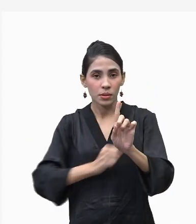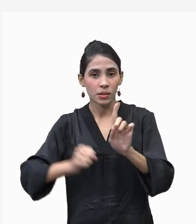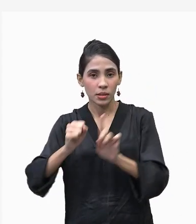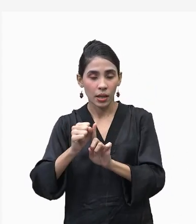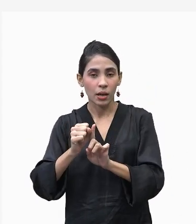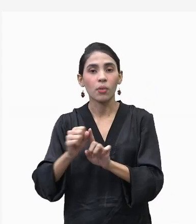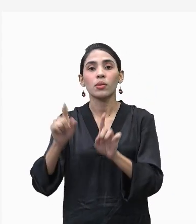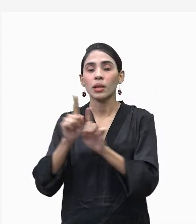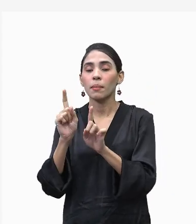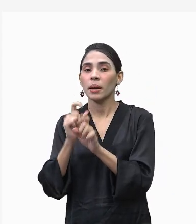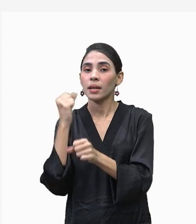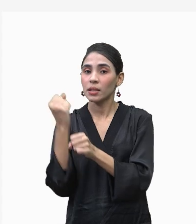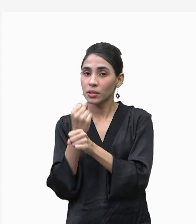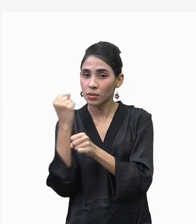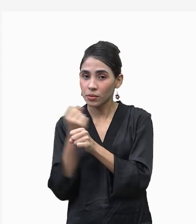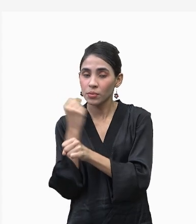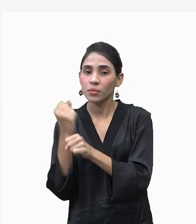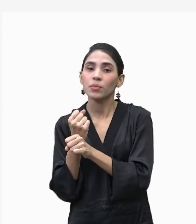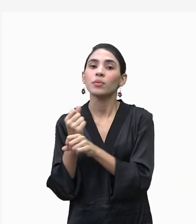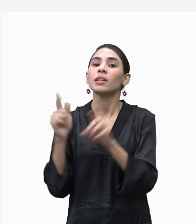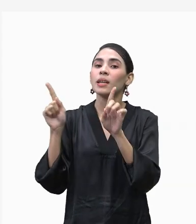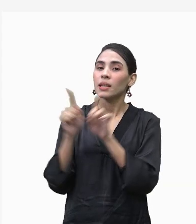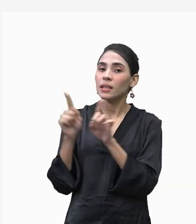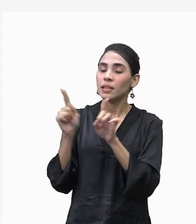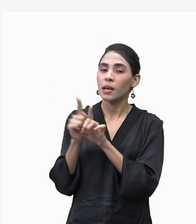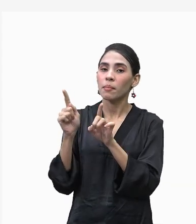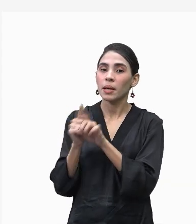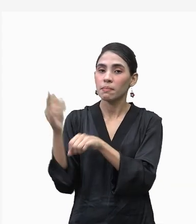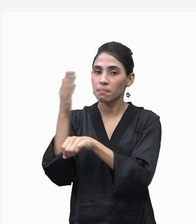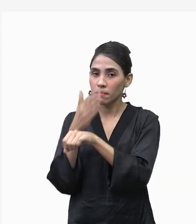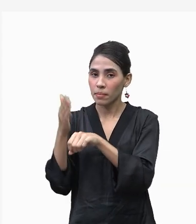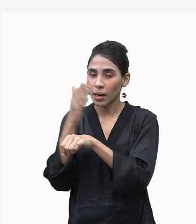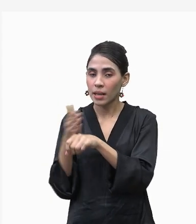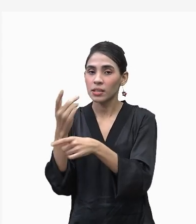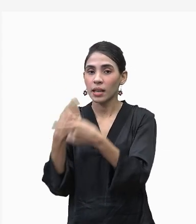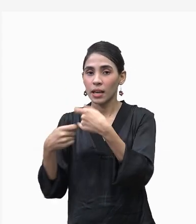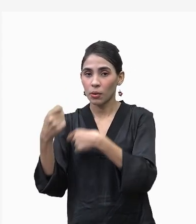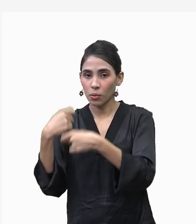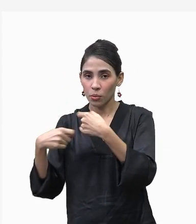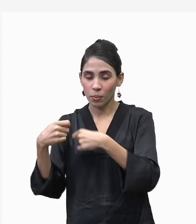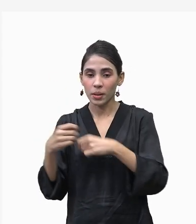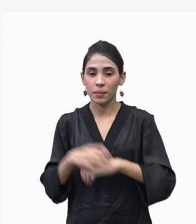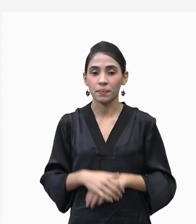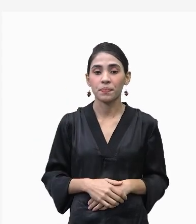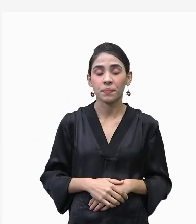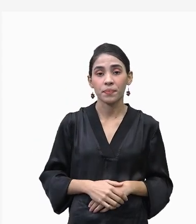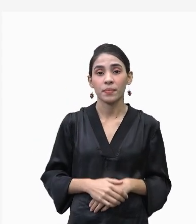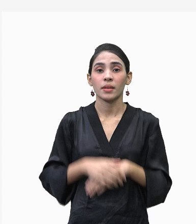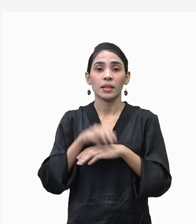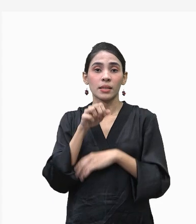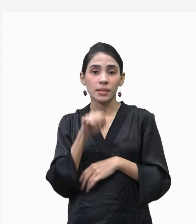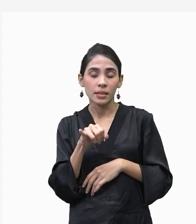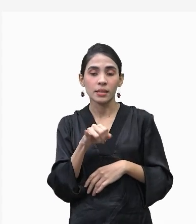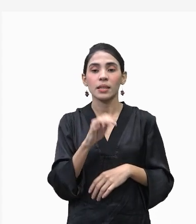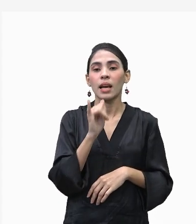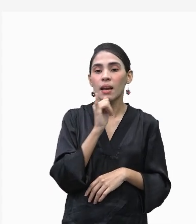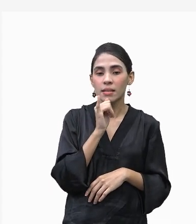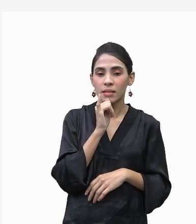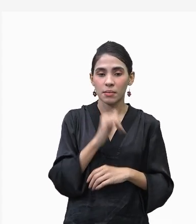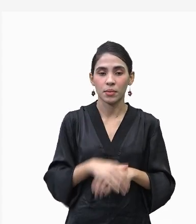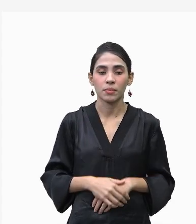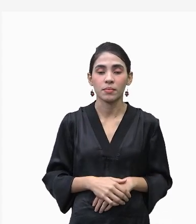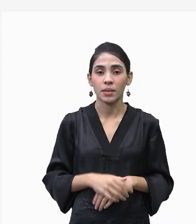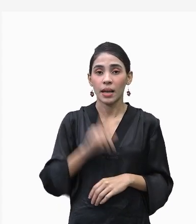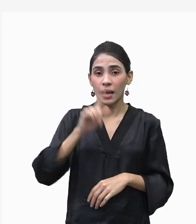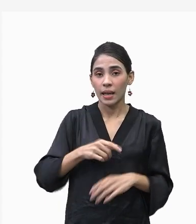de infraestrutura e atividades econômicas. E aí, se nós estamos vendo aí que